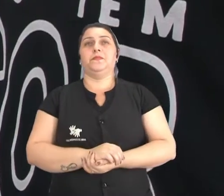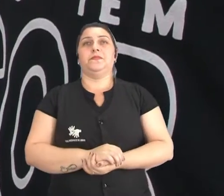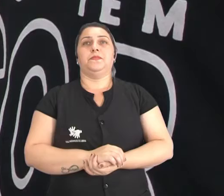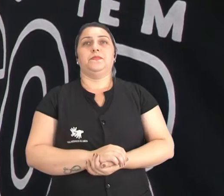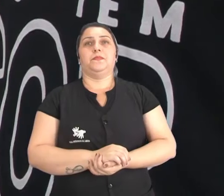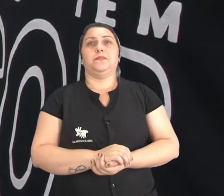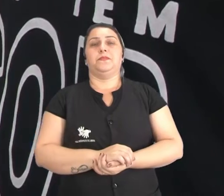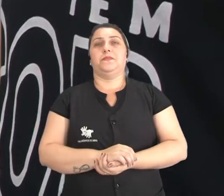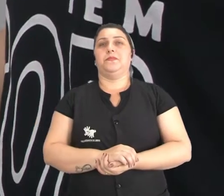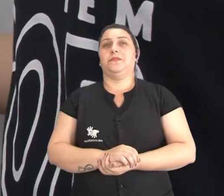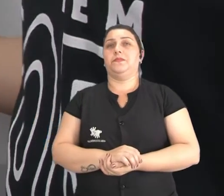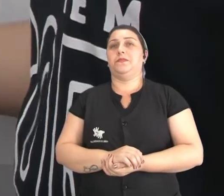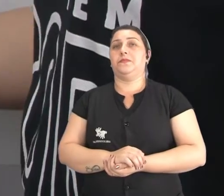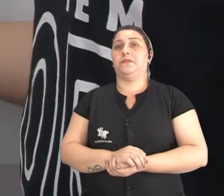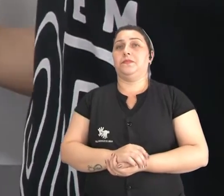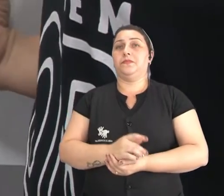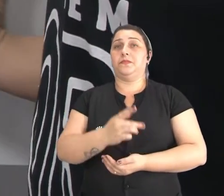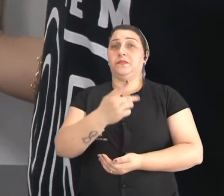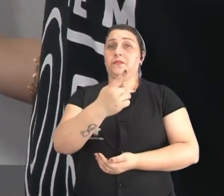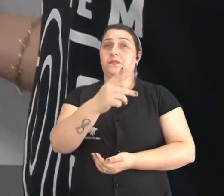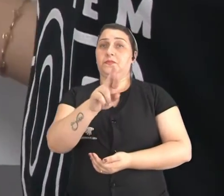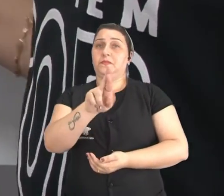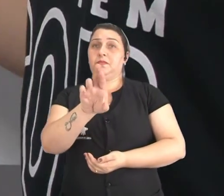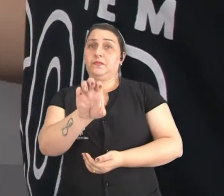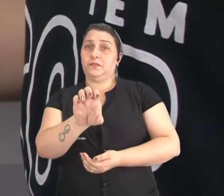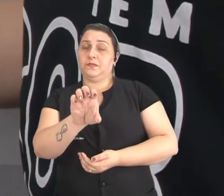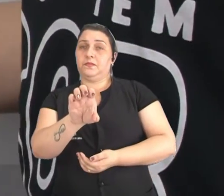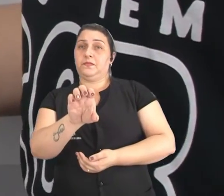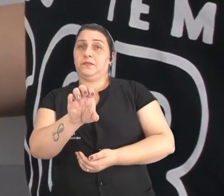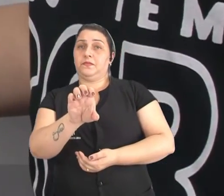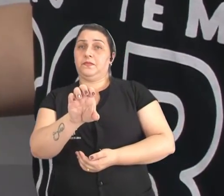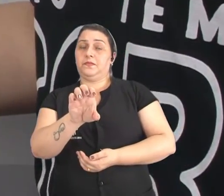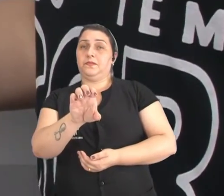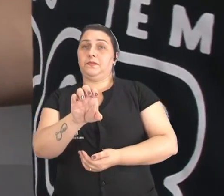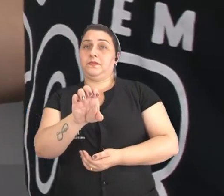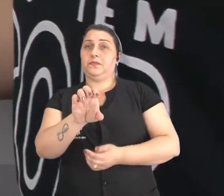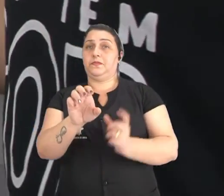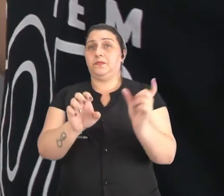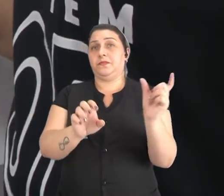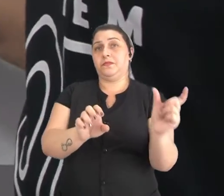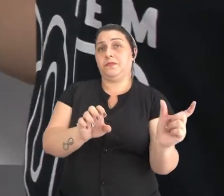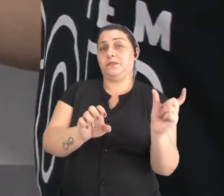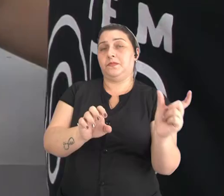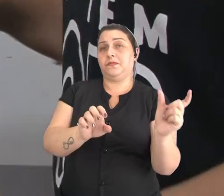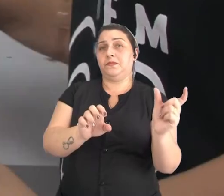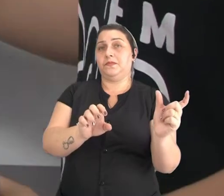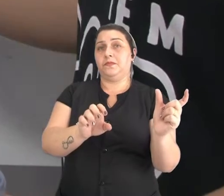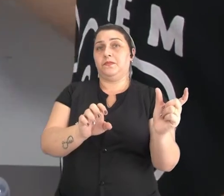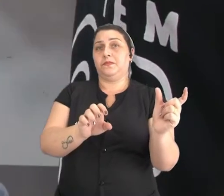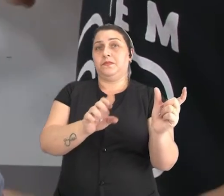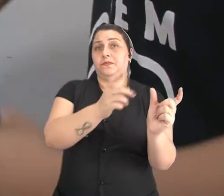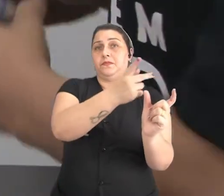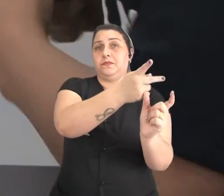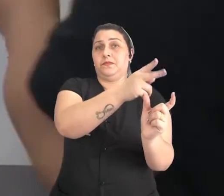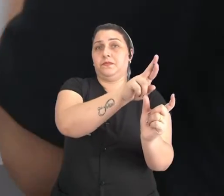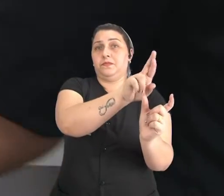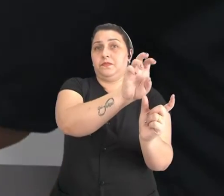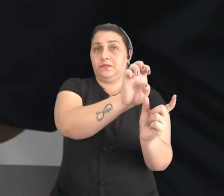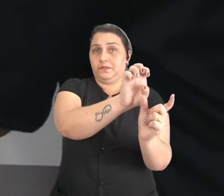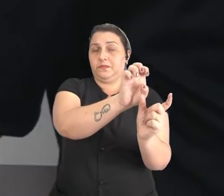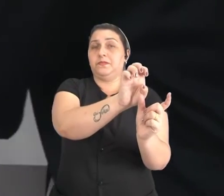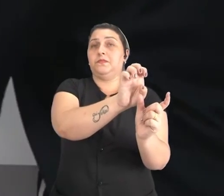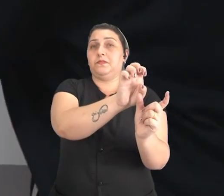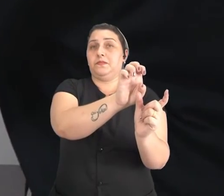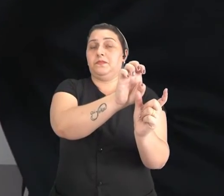um prefixo. Aqui a palavra, eu coloco uma palavra, né, para formar outra, que no caso é o preconceito, que é uma